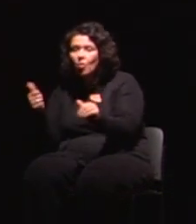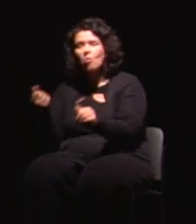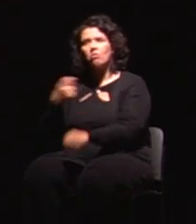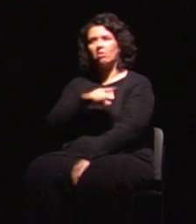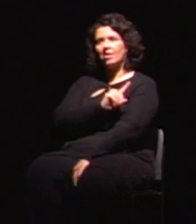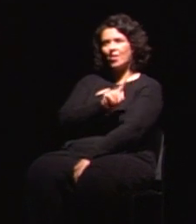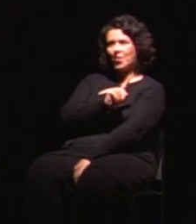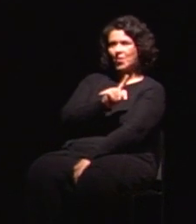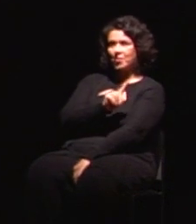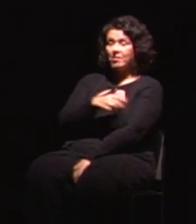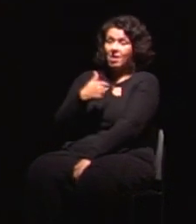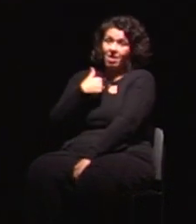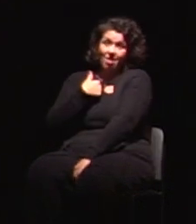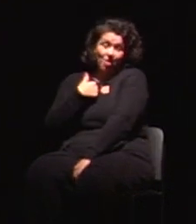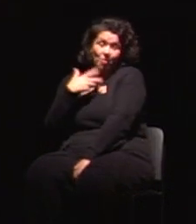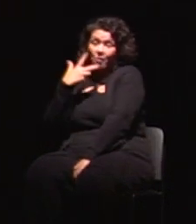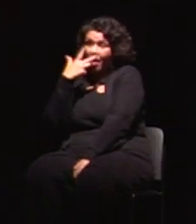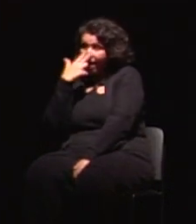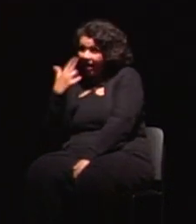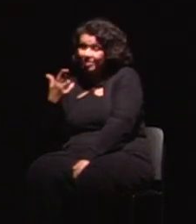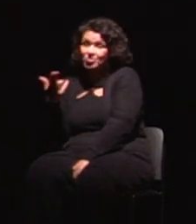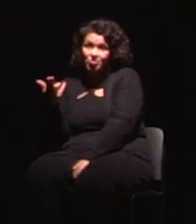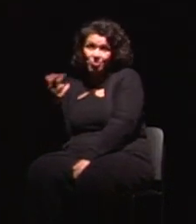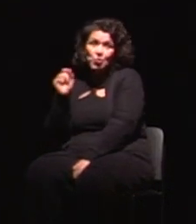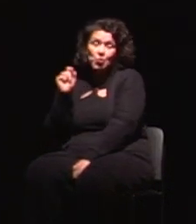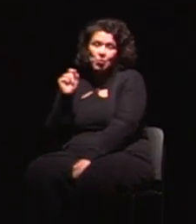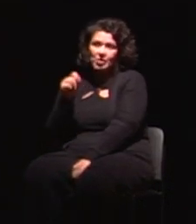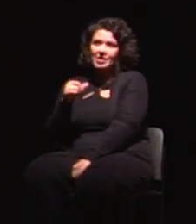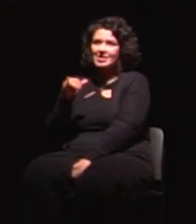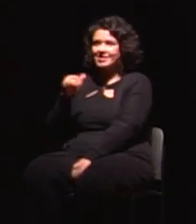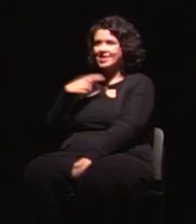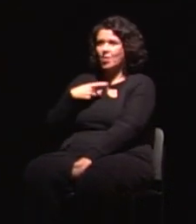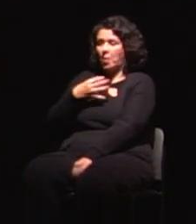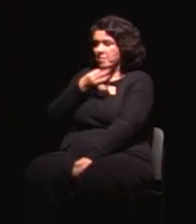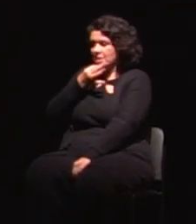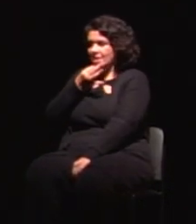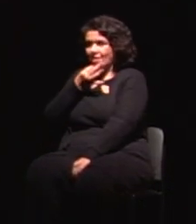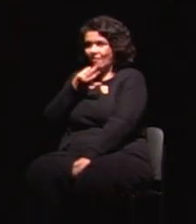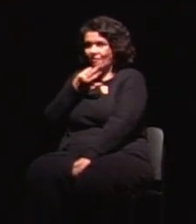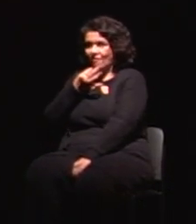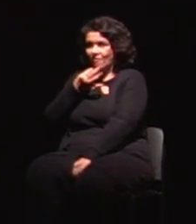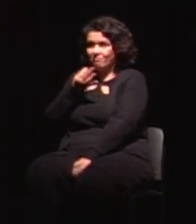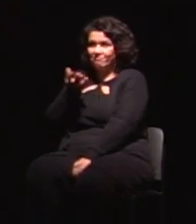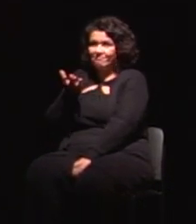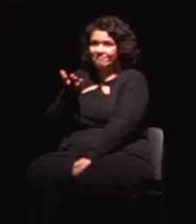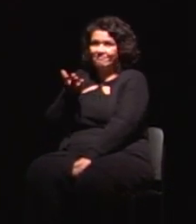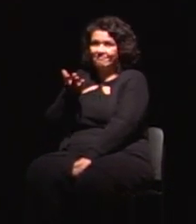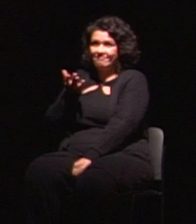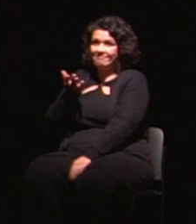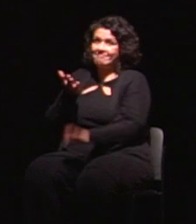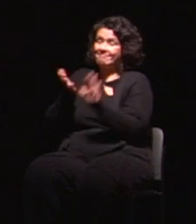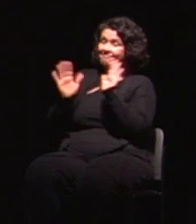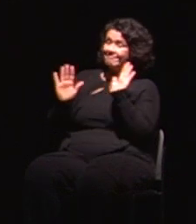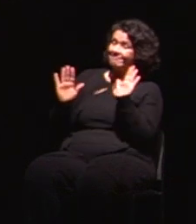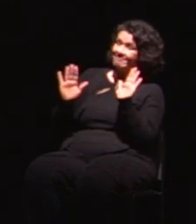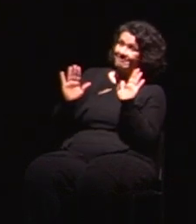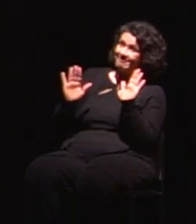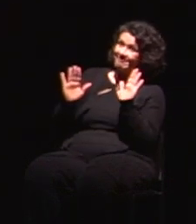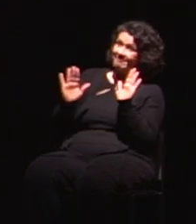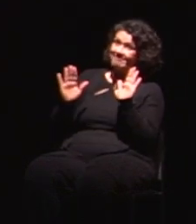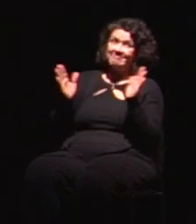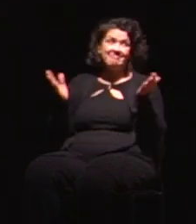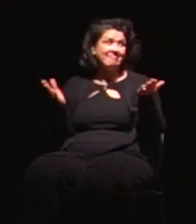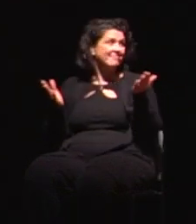Eu acho, se eu disser o que eu acho, vai inibir um pouco o que vocês vão